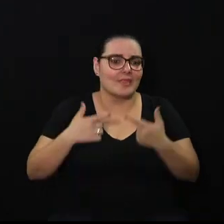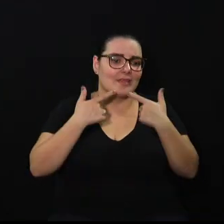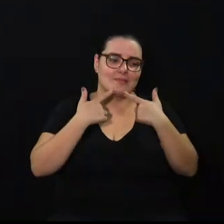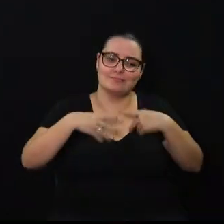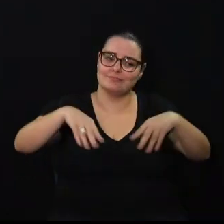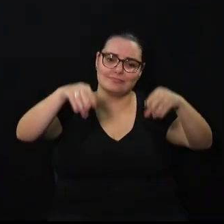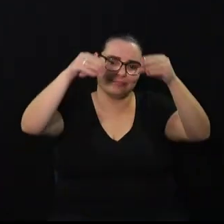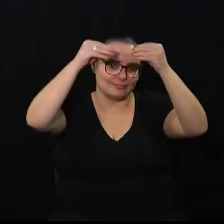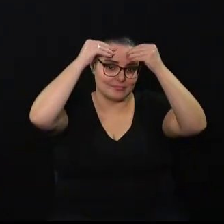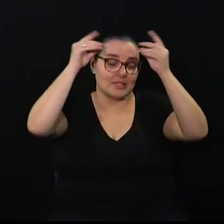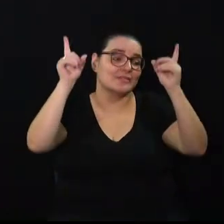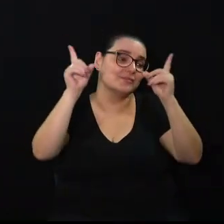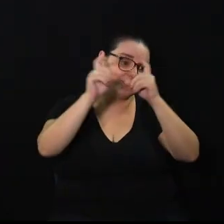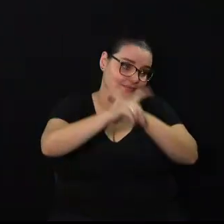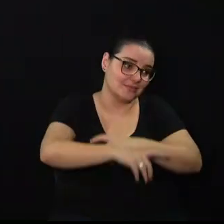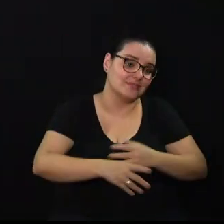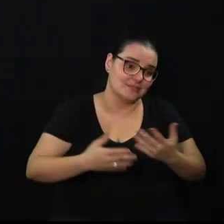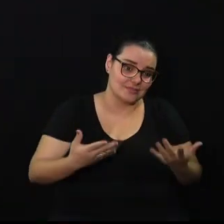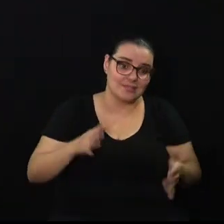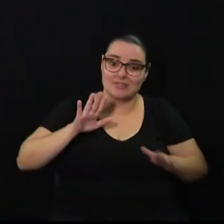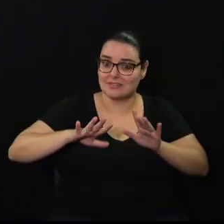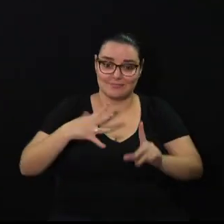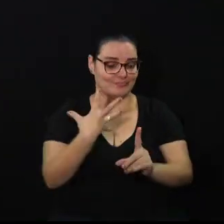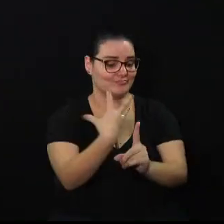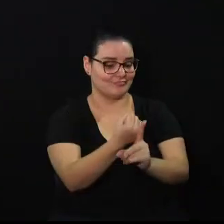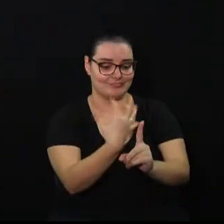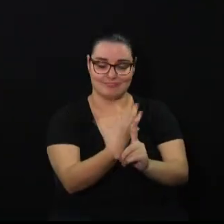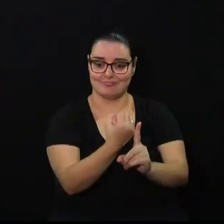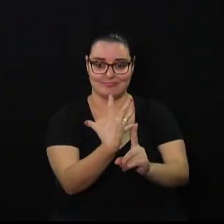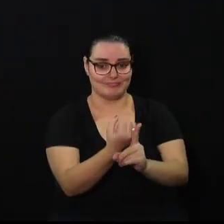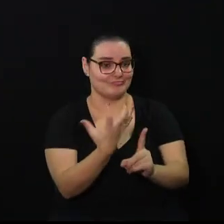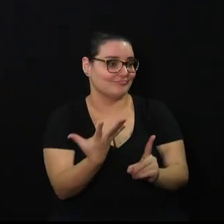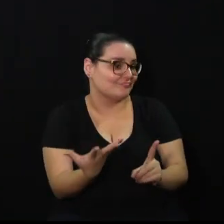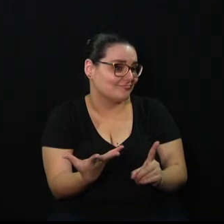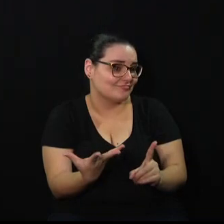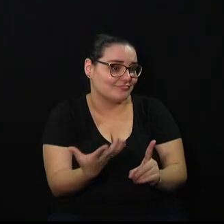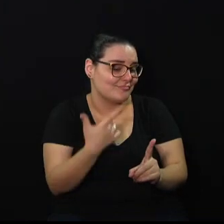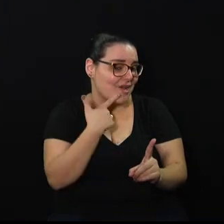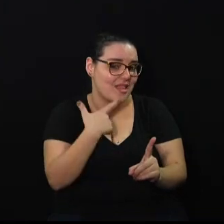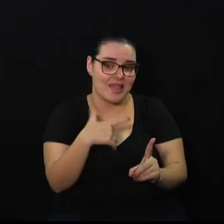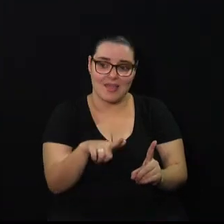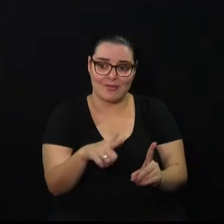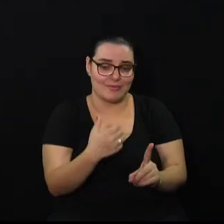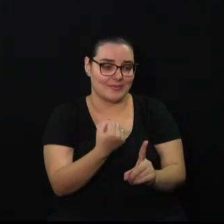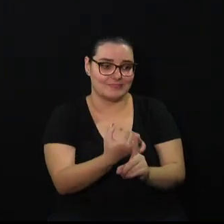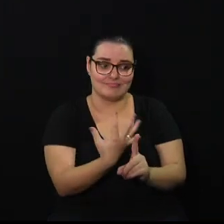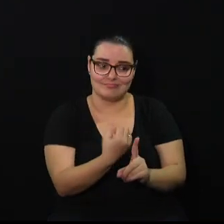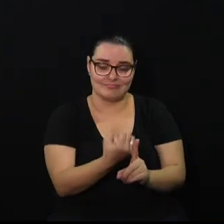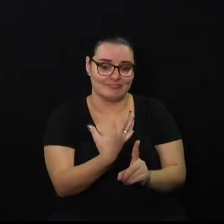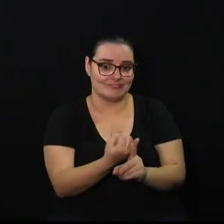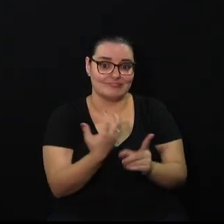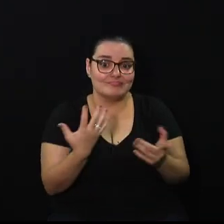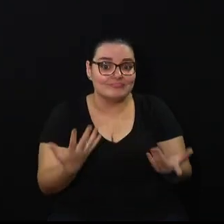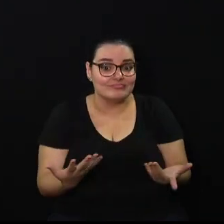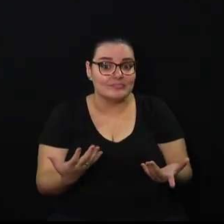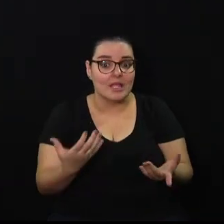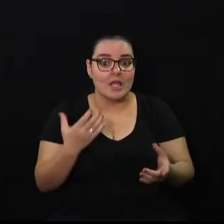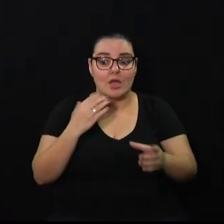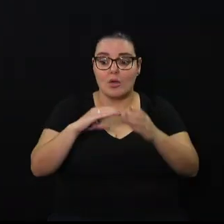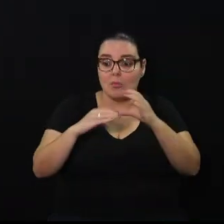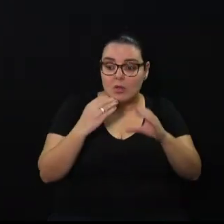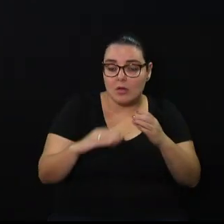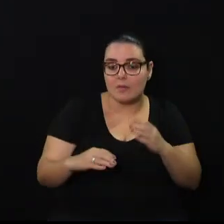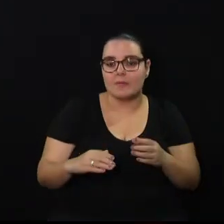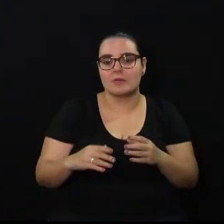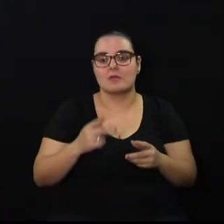muito difícil porque às vezes ela nem tem a linguagem a linguagem adquirida ainda então a gente precisa basear isso não uma comunicação verbal